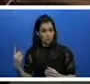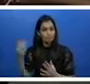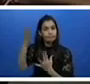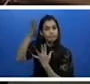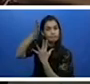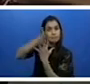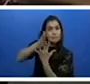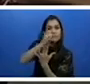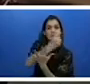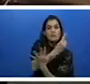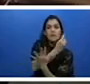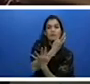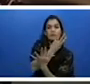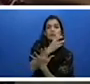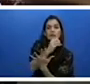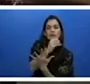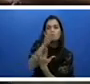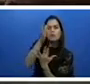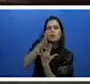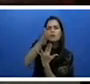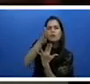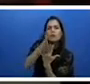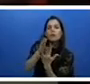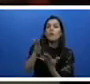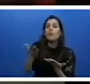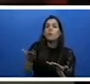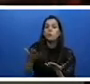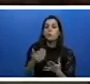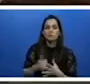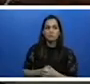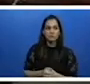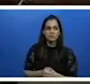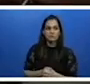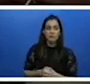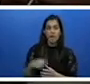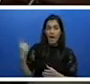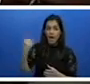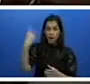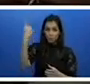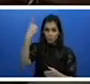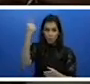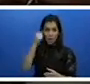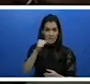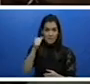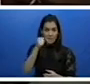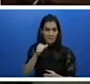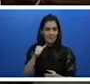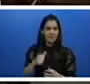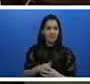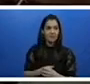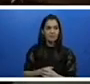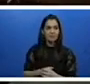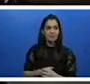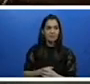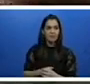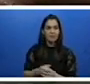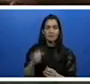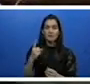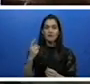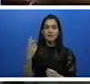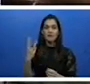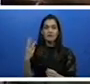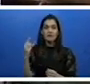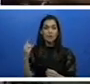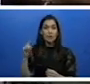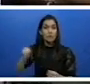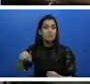entre o 131, tá? A altura da Simone é 131 centímetros e meio.